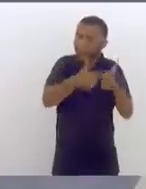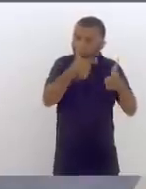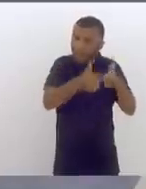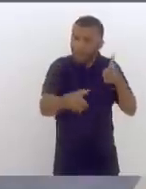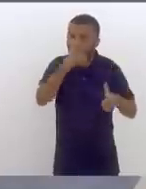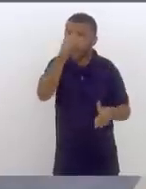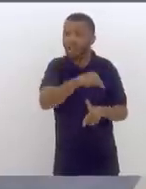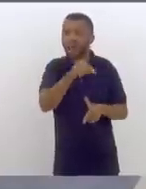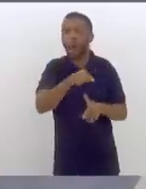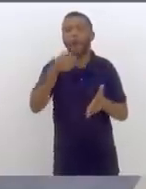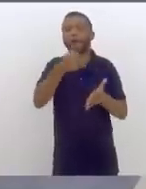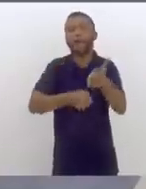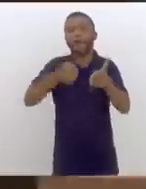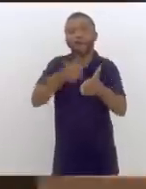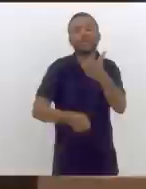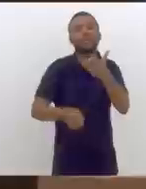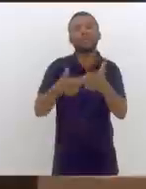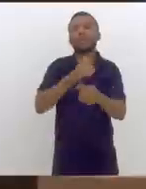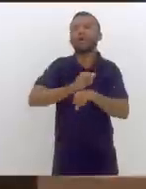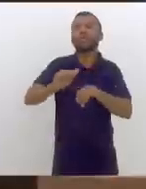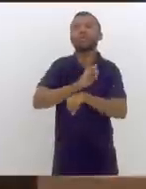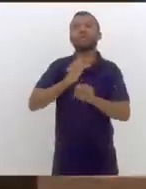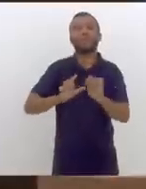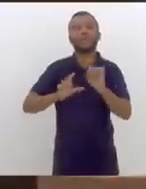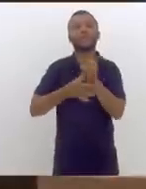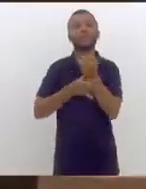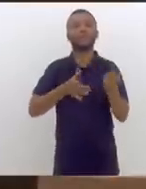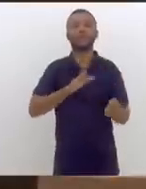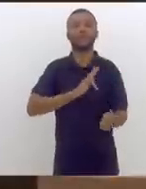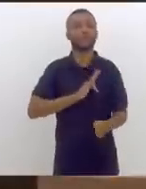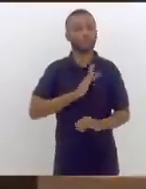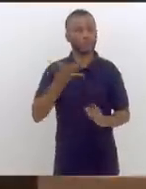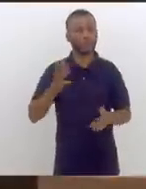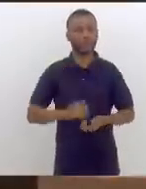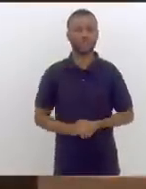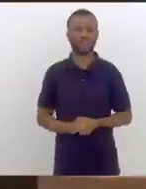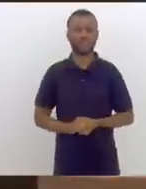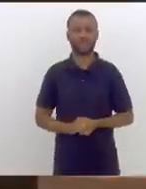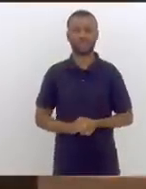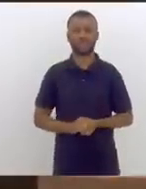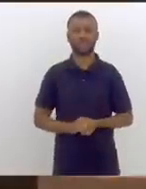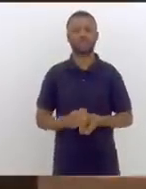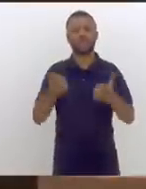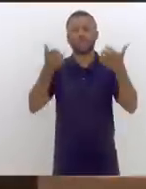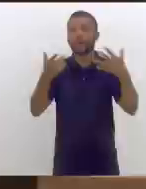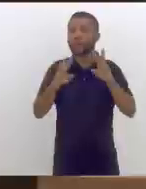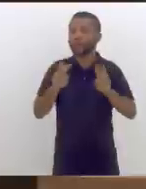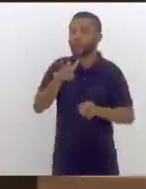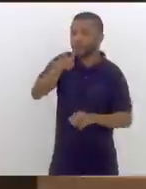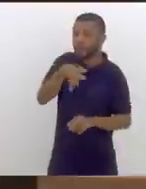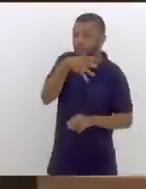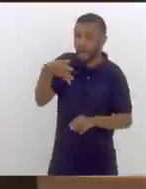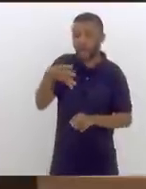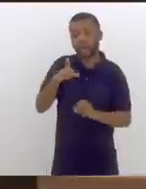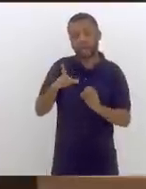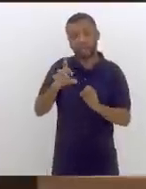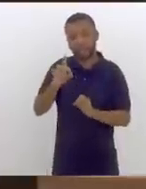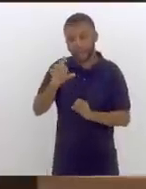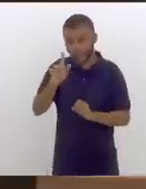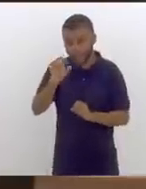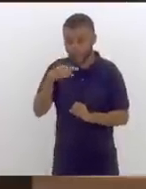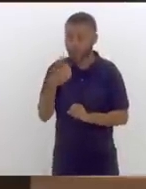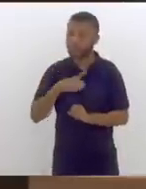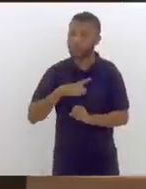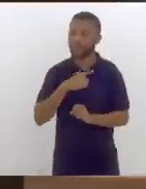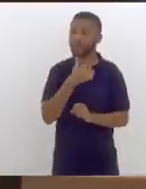um problema que tem que ser combatido com as ferramentas de segurança pública e o que eu tenho para poder falar de escala do degase graças a Deus a gente tem